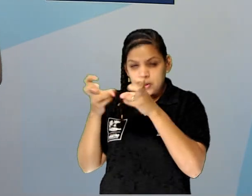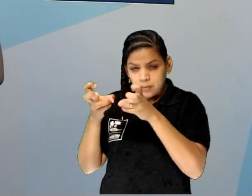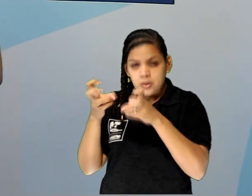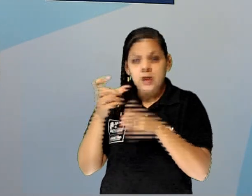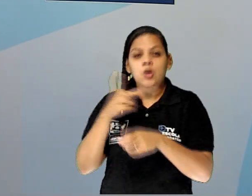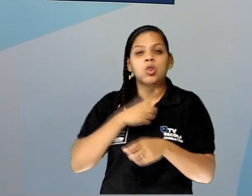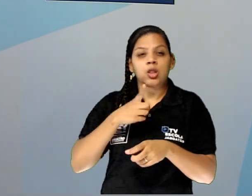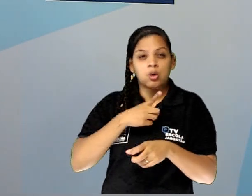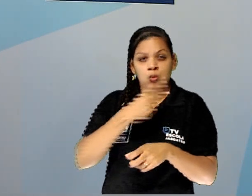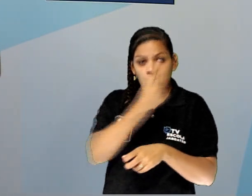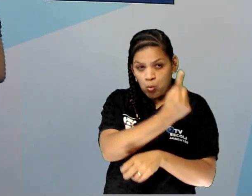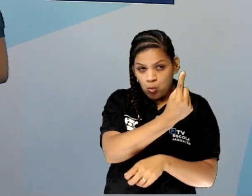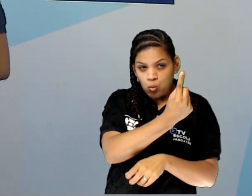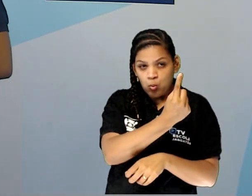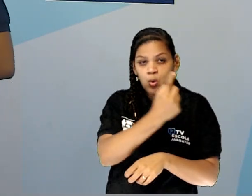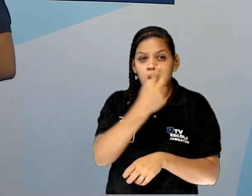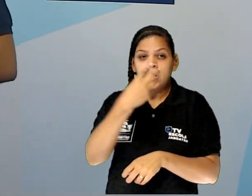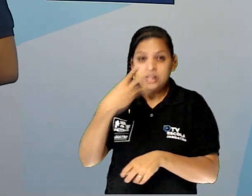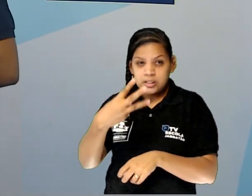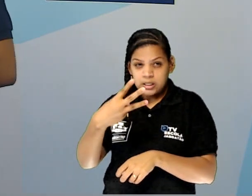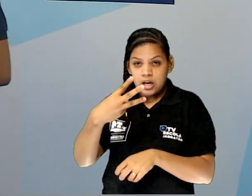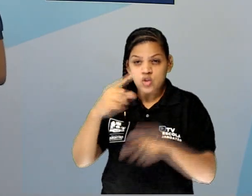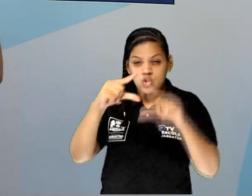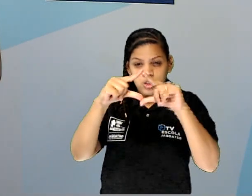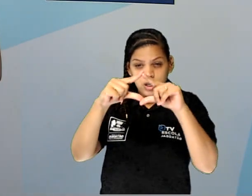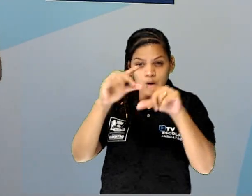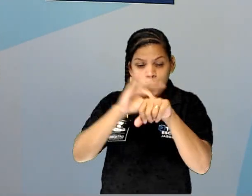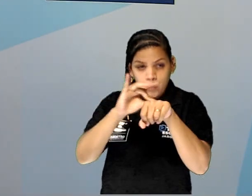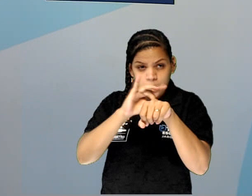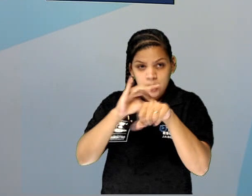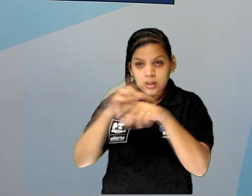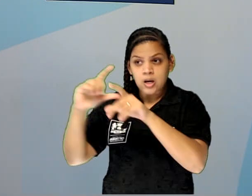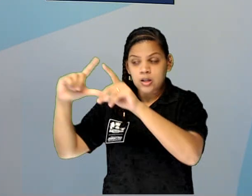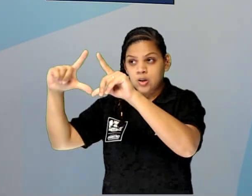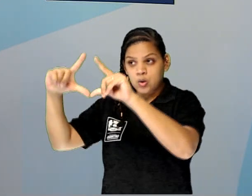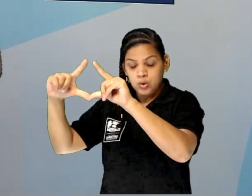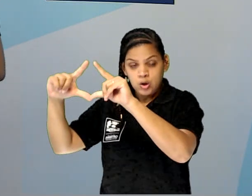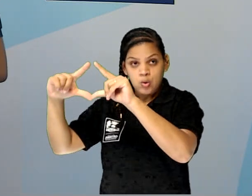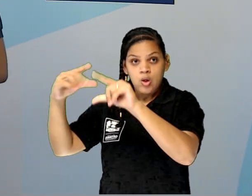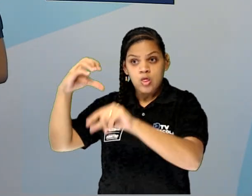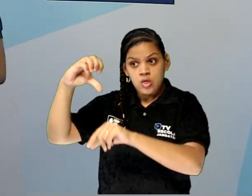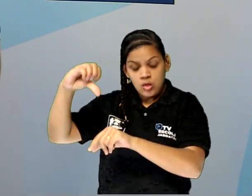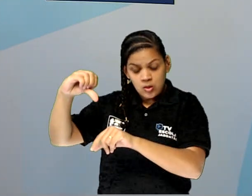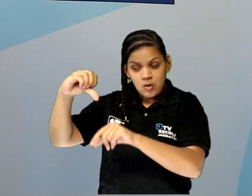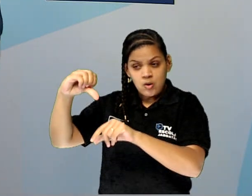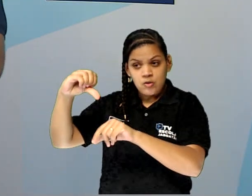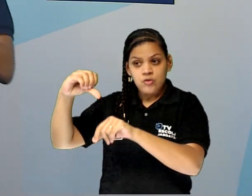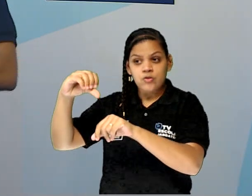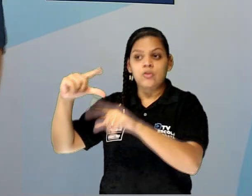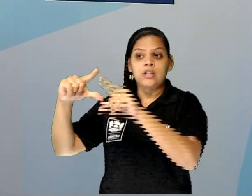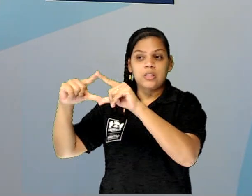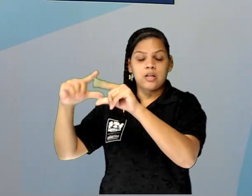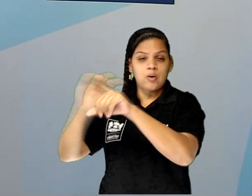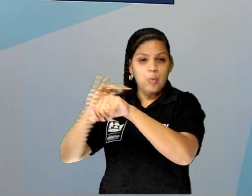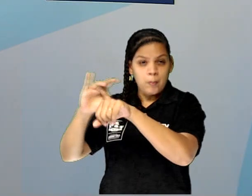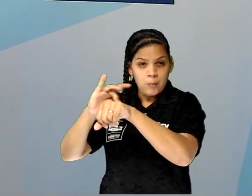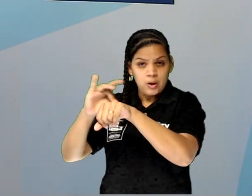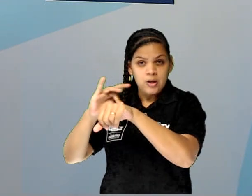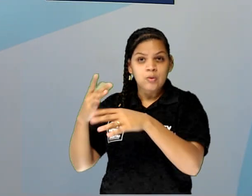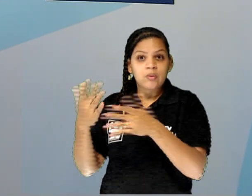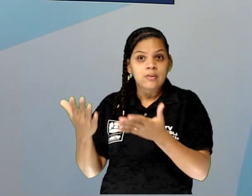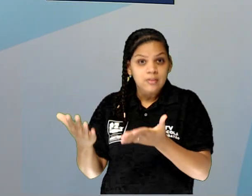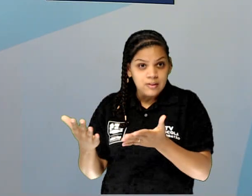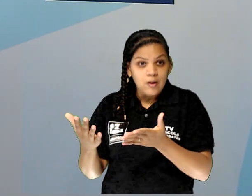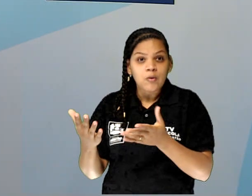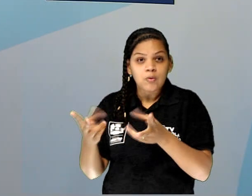preto. Aqui eu tenho 3. E lá eu tenho 9, que é 3 vezes 3 dá 9. Se você observar, vai parecer com o que está